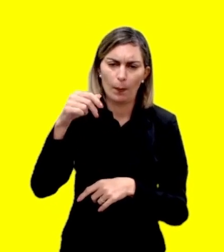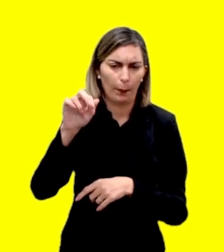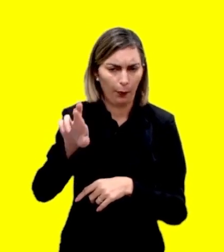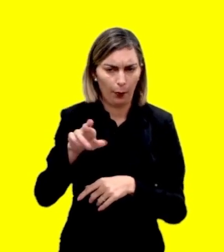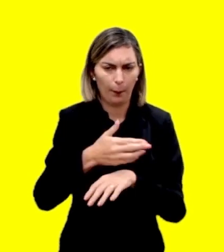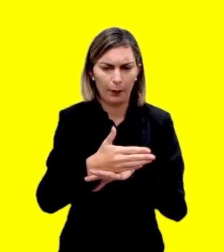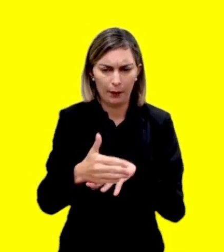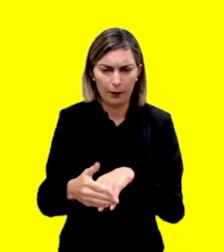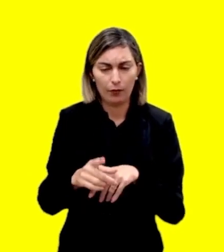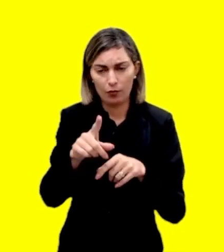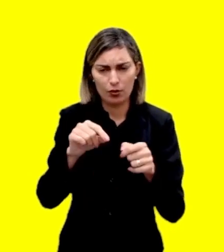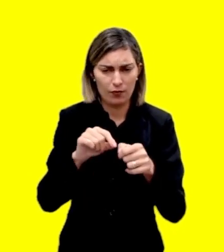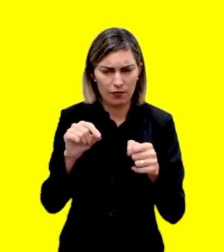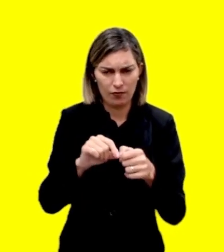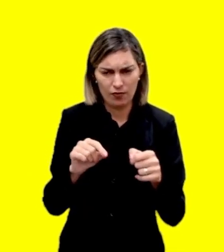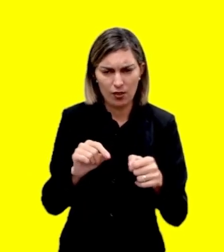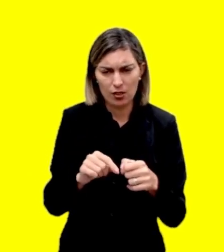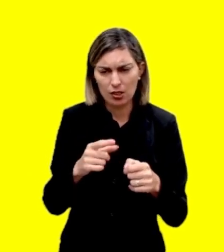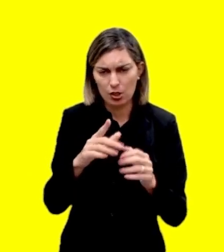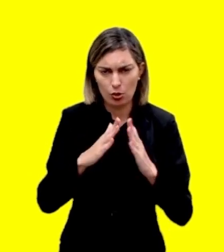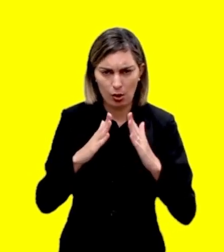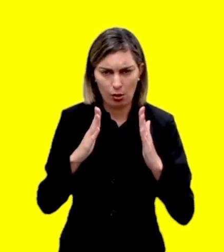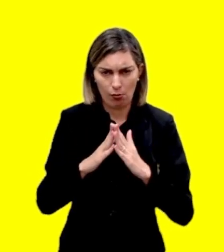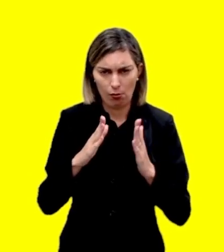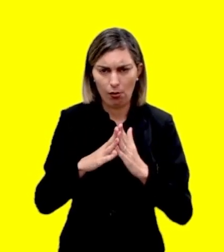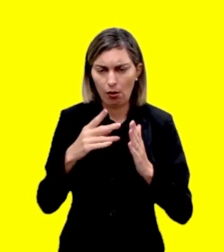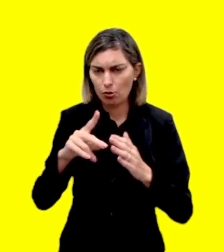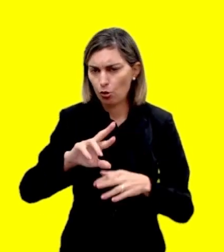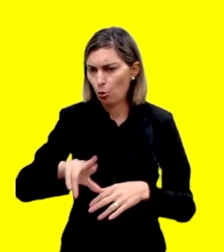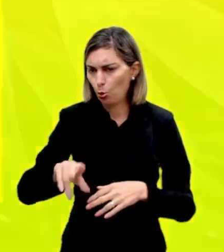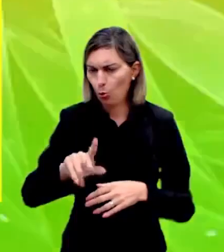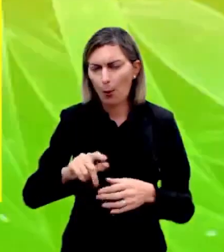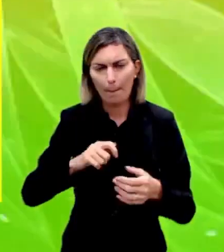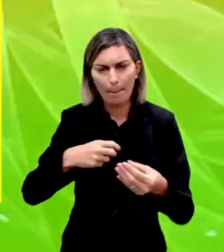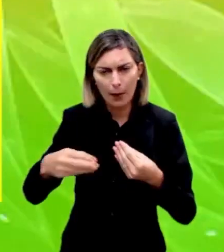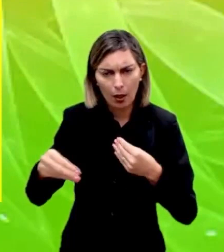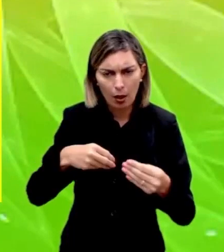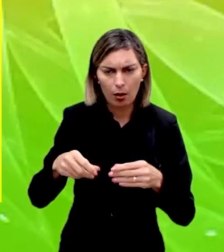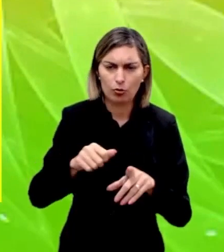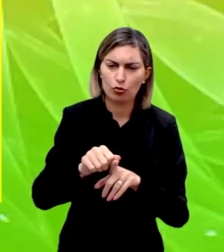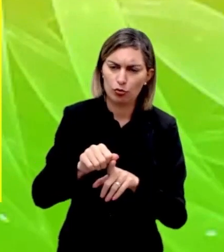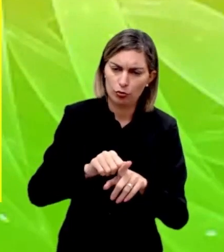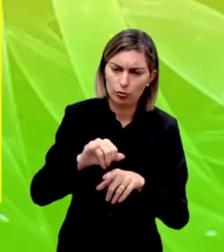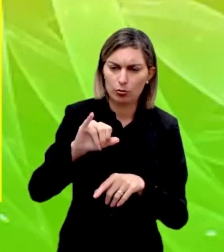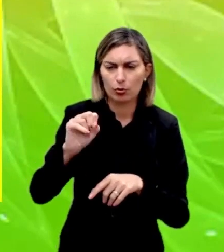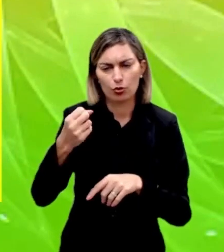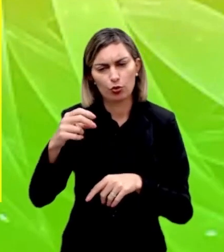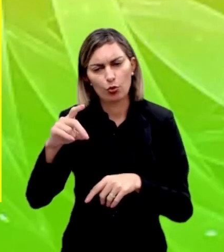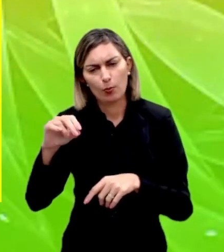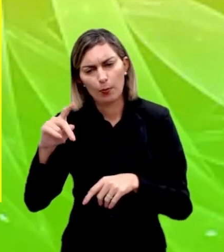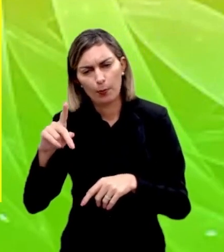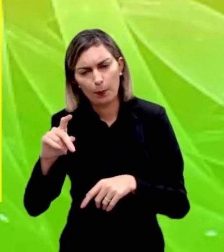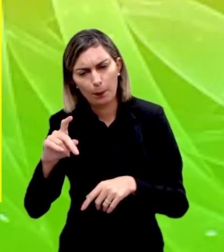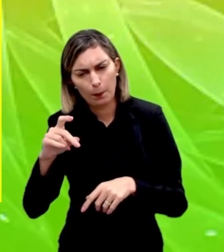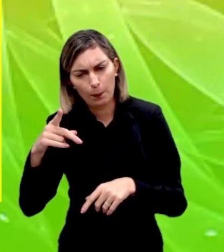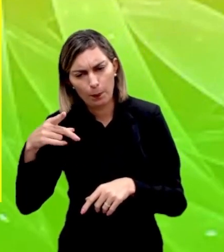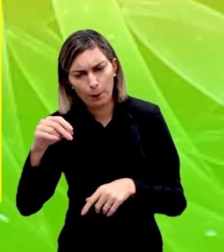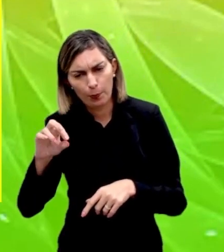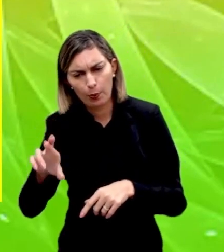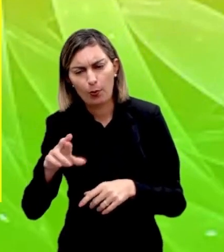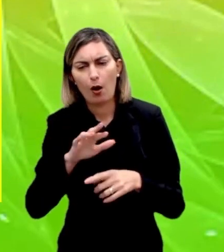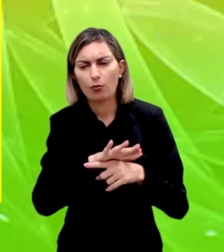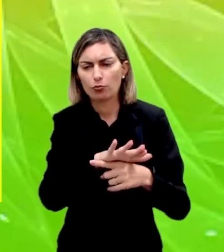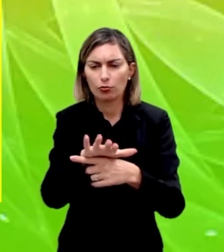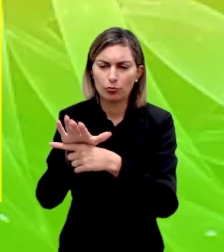puder fazer, trazer para a sua casa, que não seja com plásticos ou isopor, isso vai beneficiar